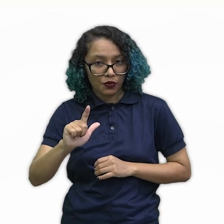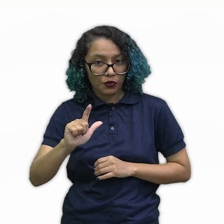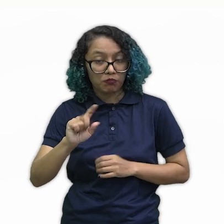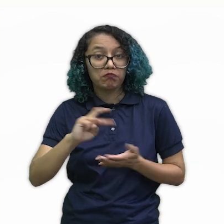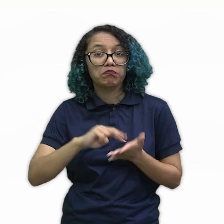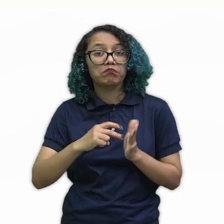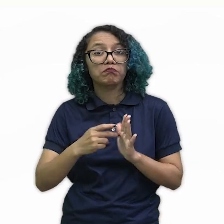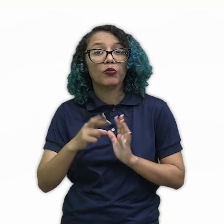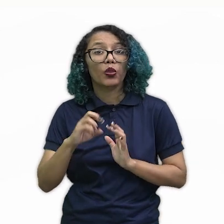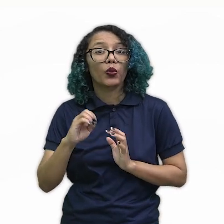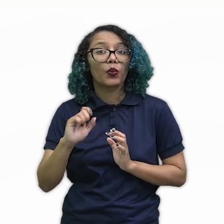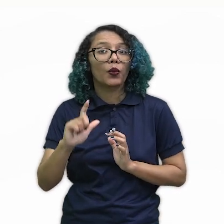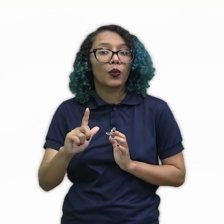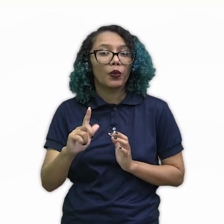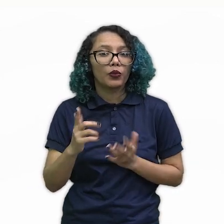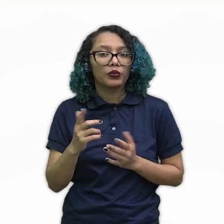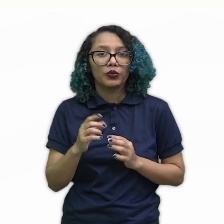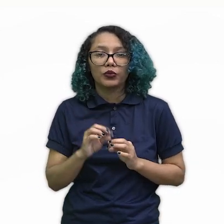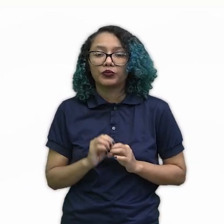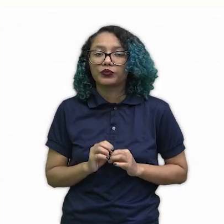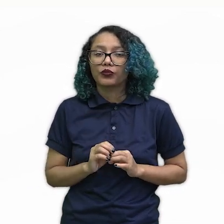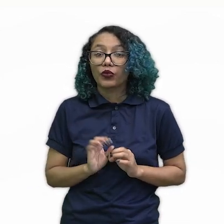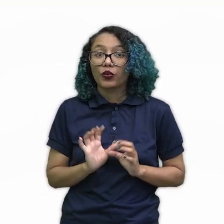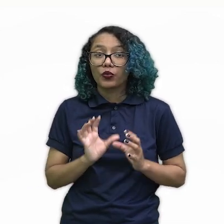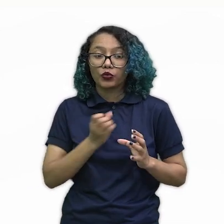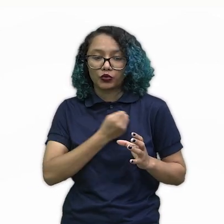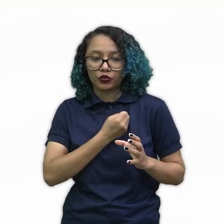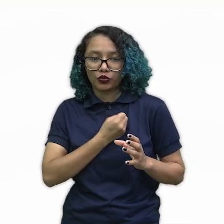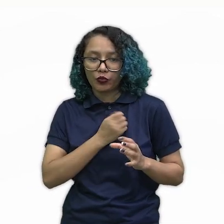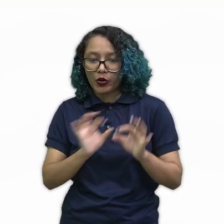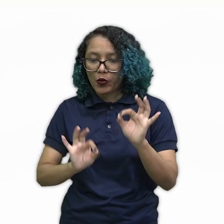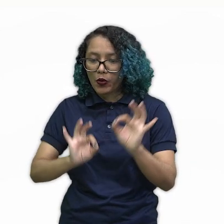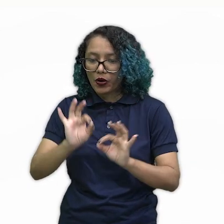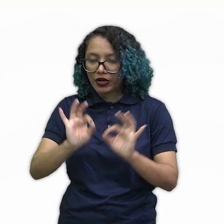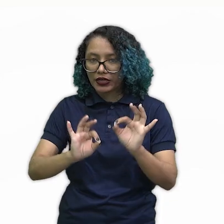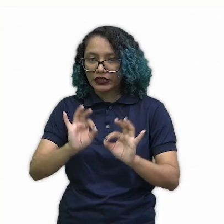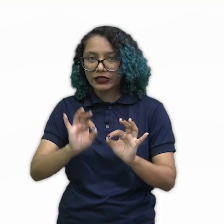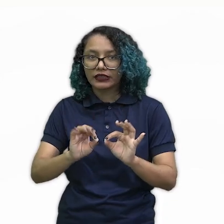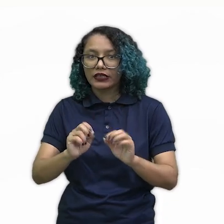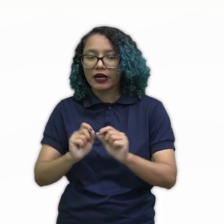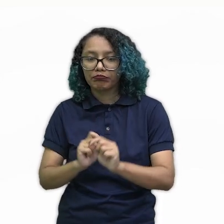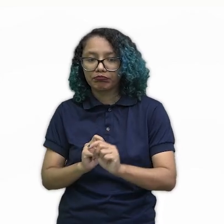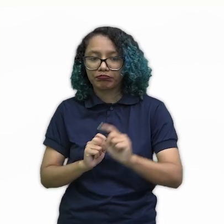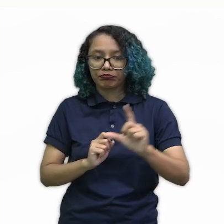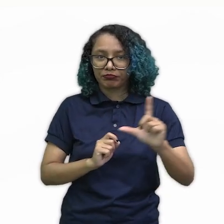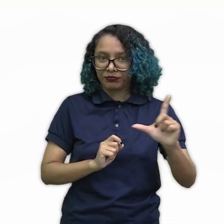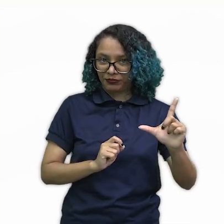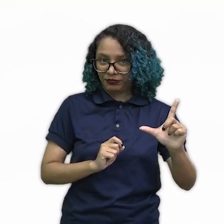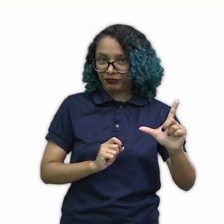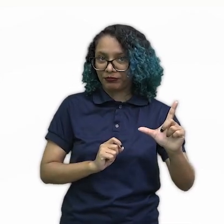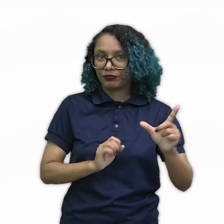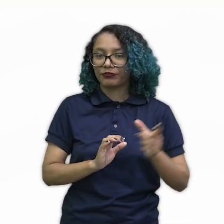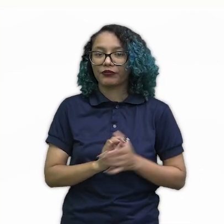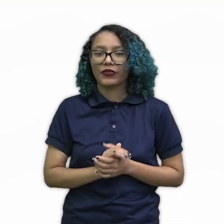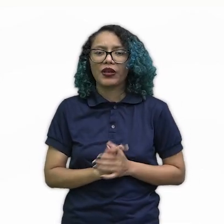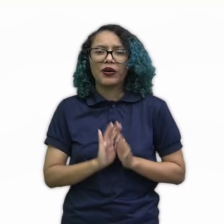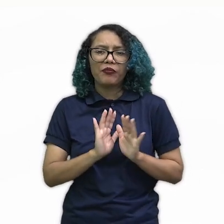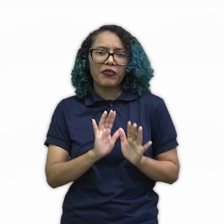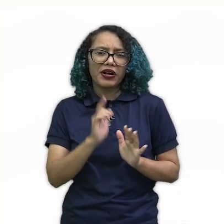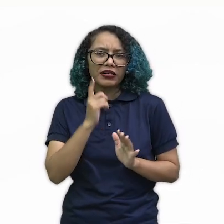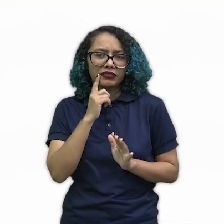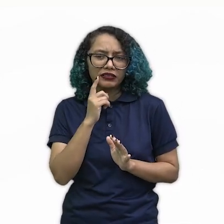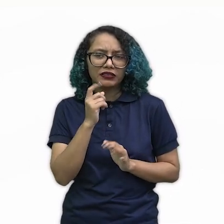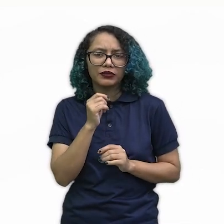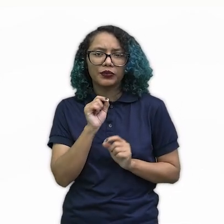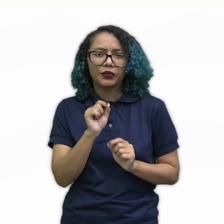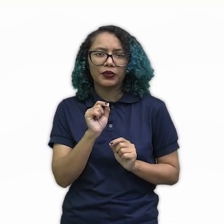que é o rol? É você pegar esses elementos e escrevê-los em ordem crescente. Ah, professor, mas nesse